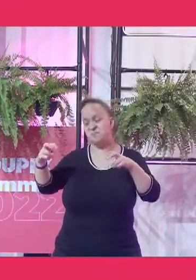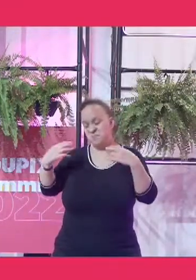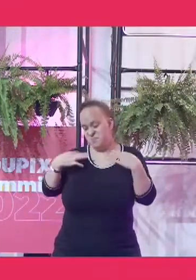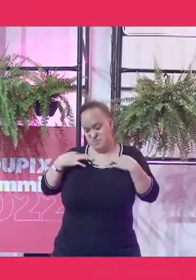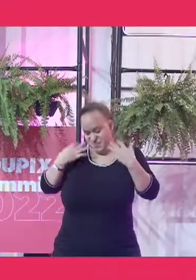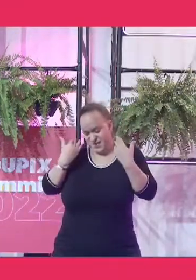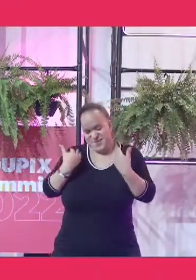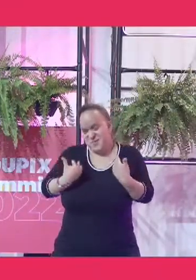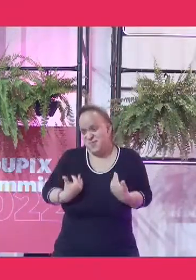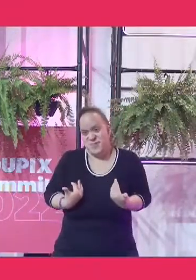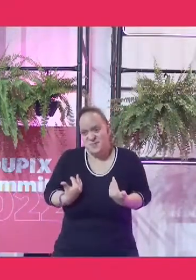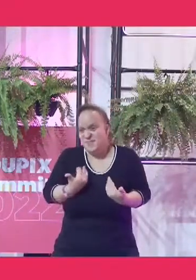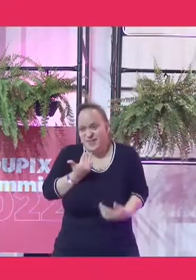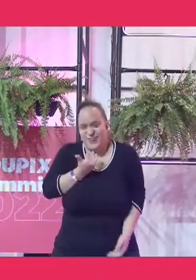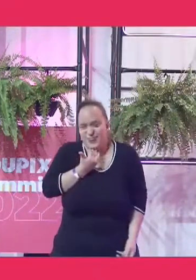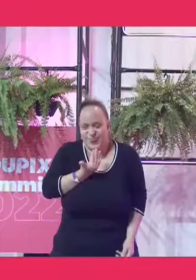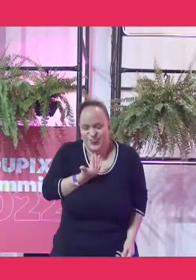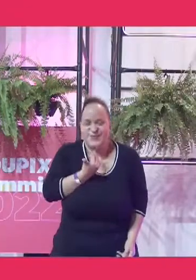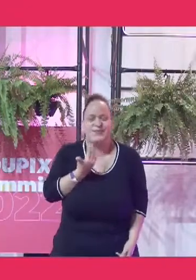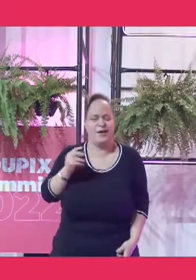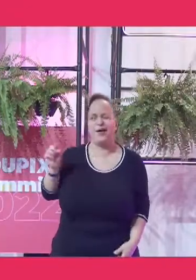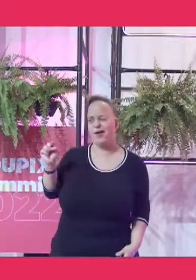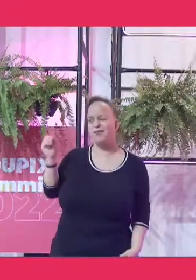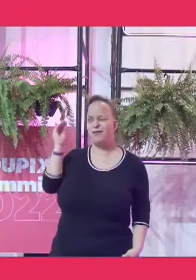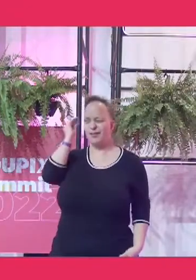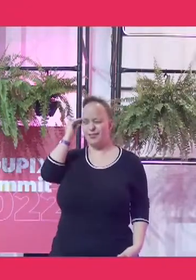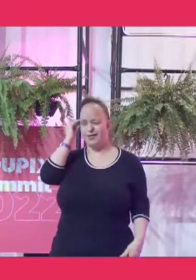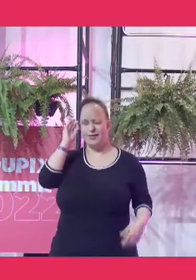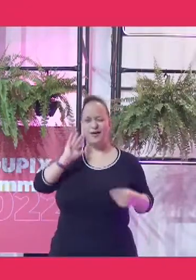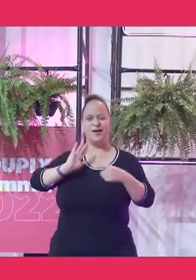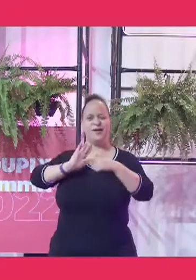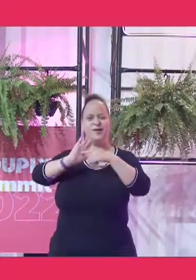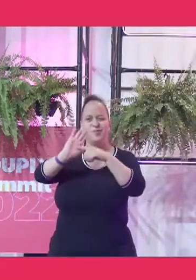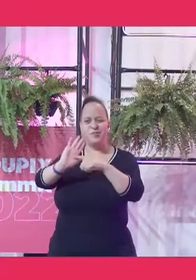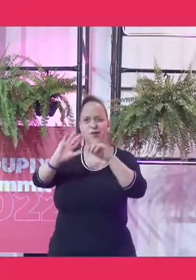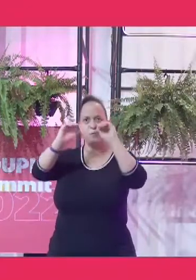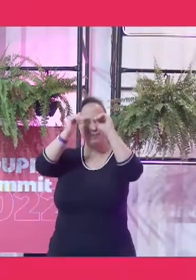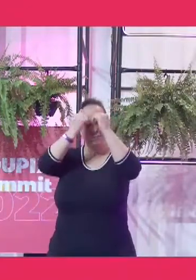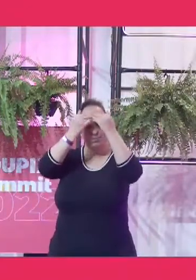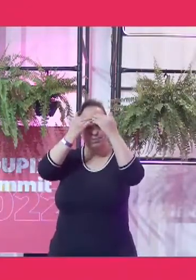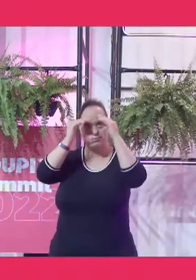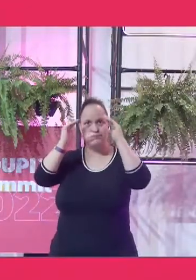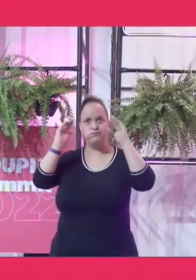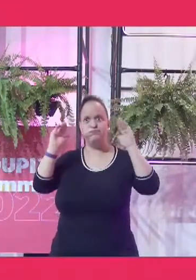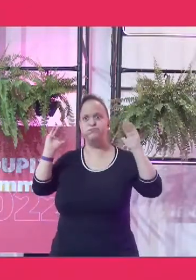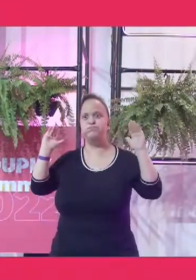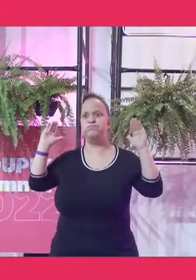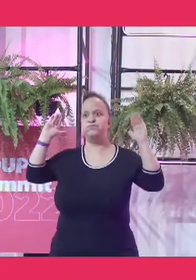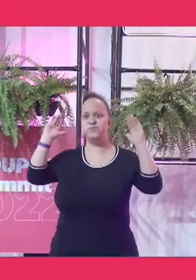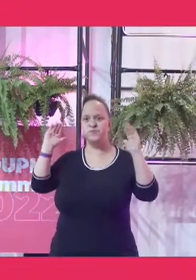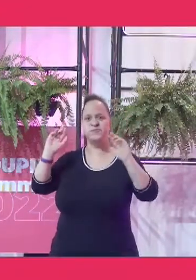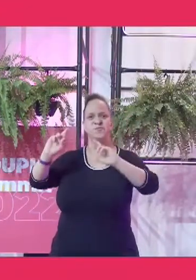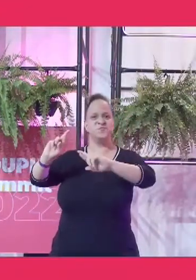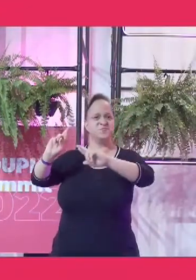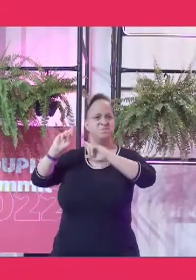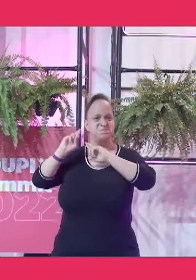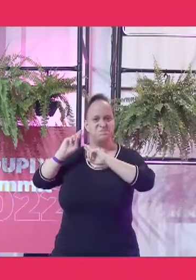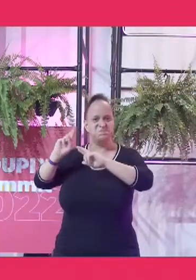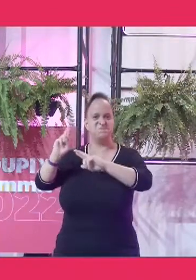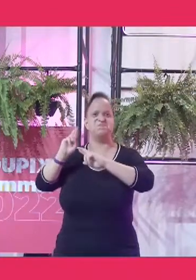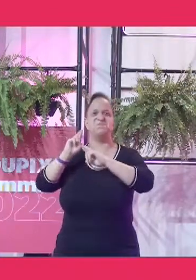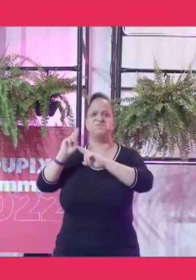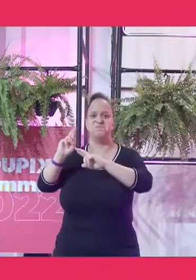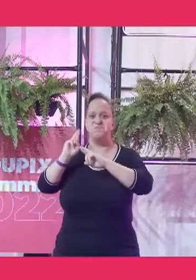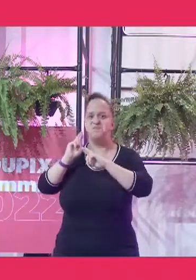roupa, vão ajudar, tentar ajudar a gente a trazer um pouquinho de luz, um pouquinho de esperança, um pouquinho